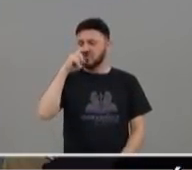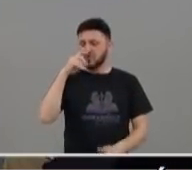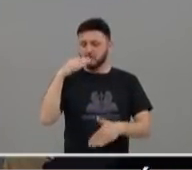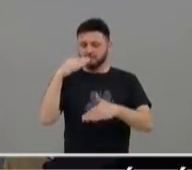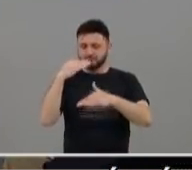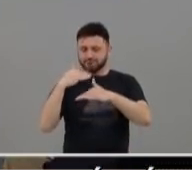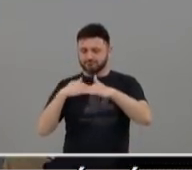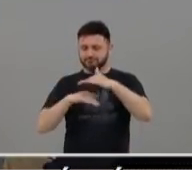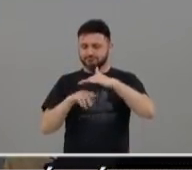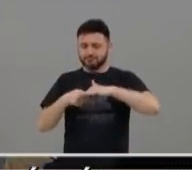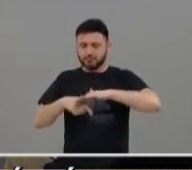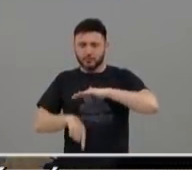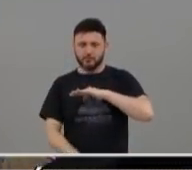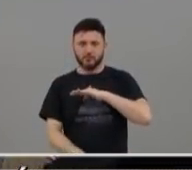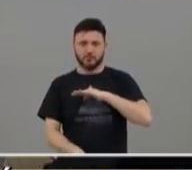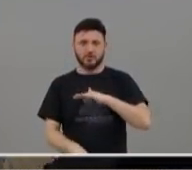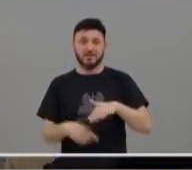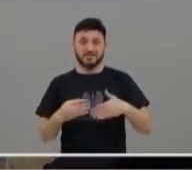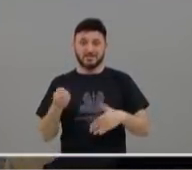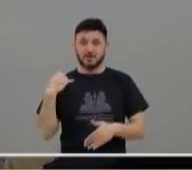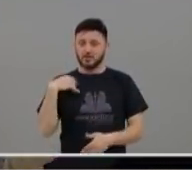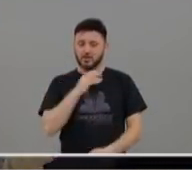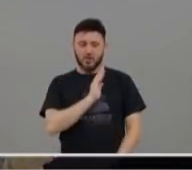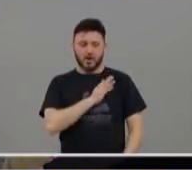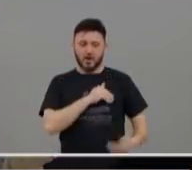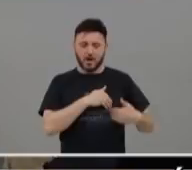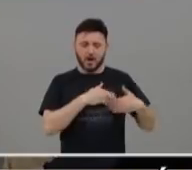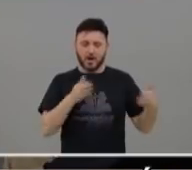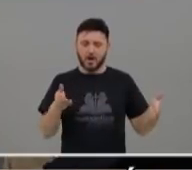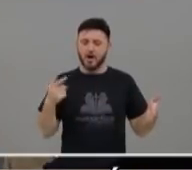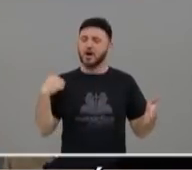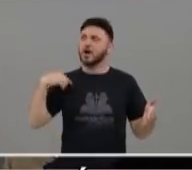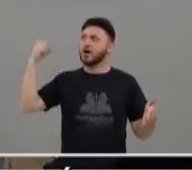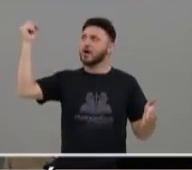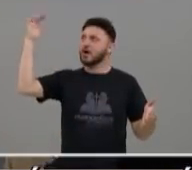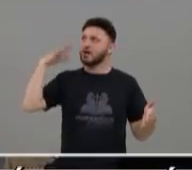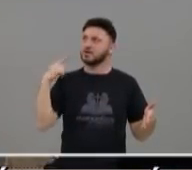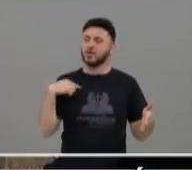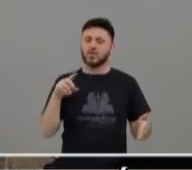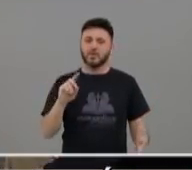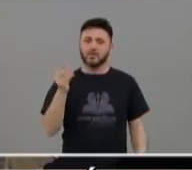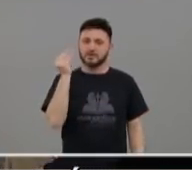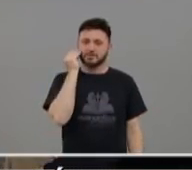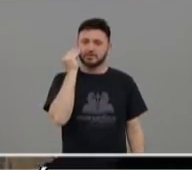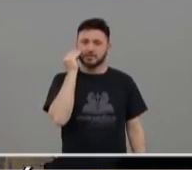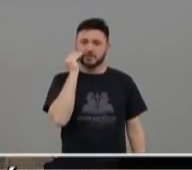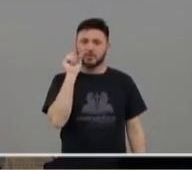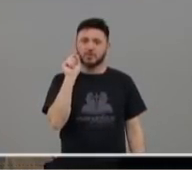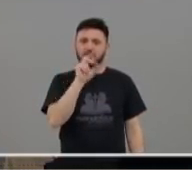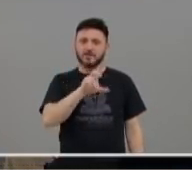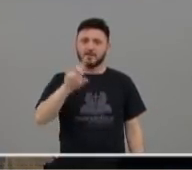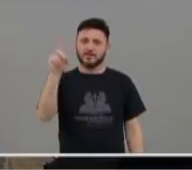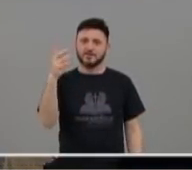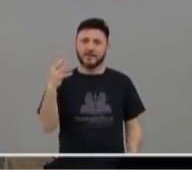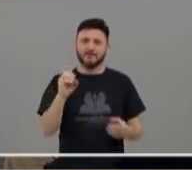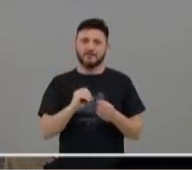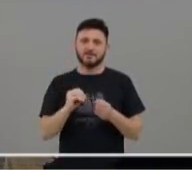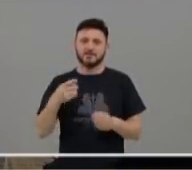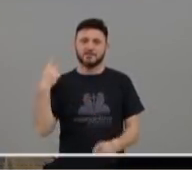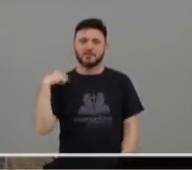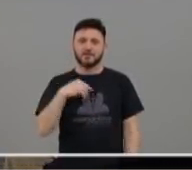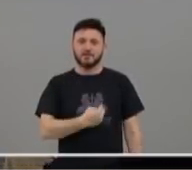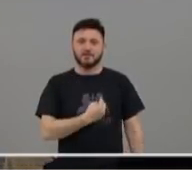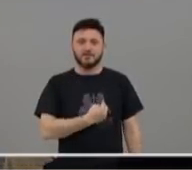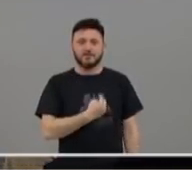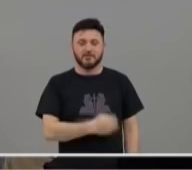E quando eu não me abro para a experiência da graça de Deus, eu não experimento aquilo que Deus quer fazer. Aquilo que Deus